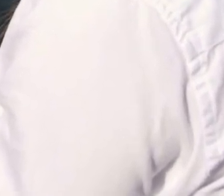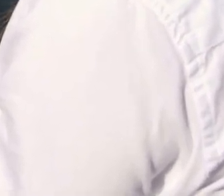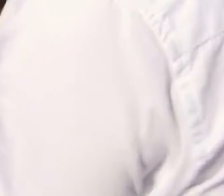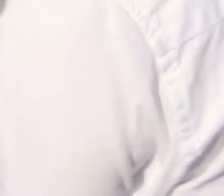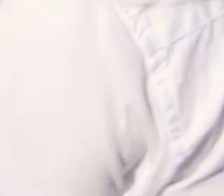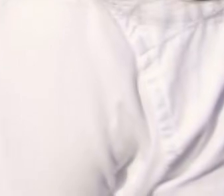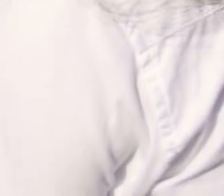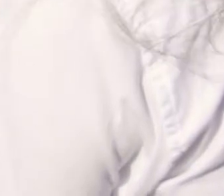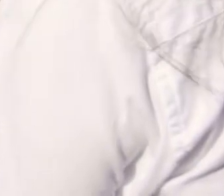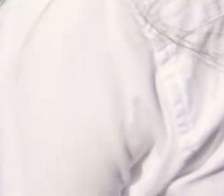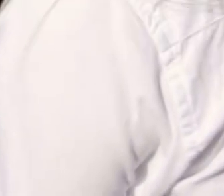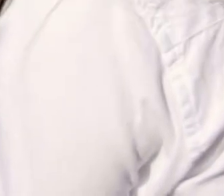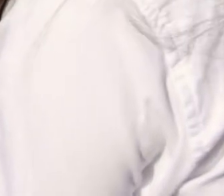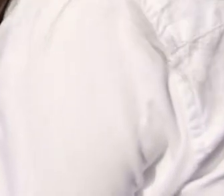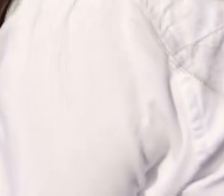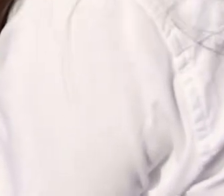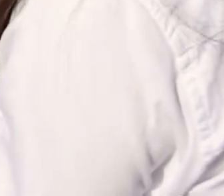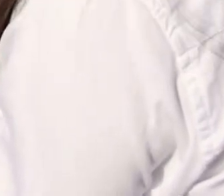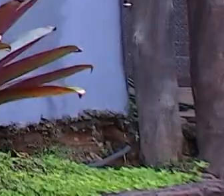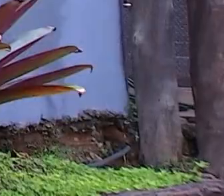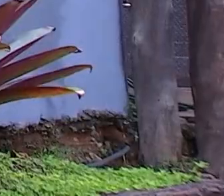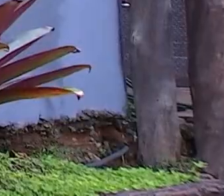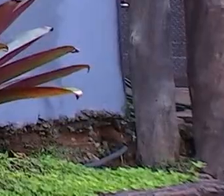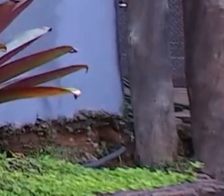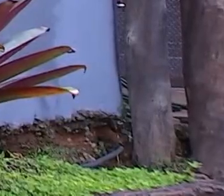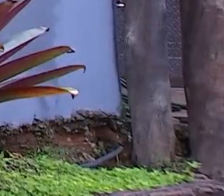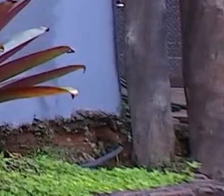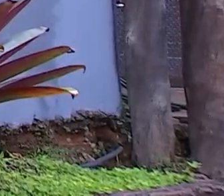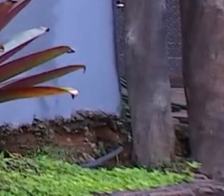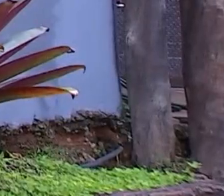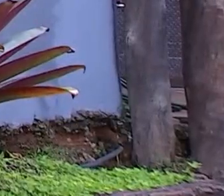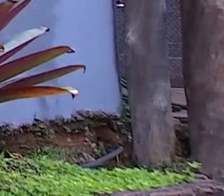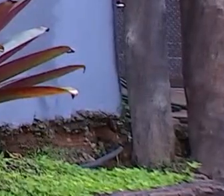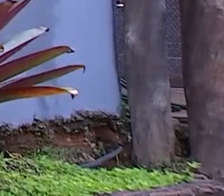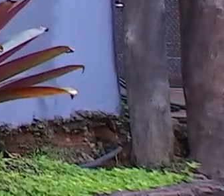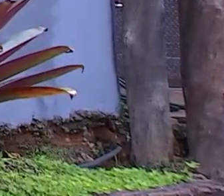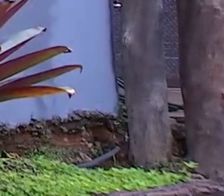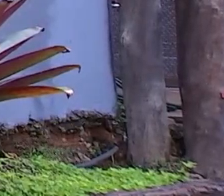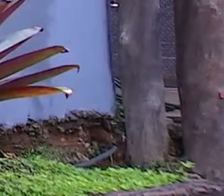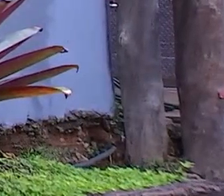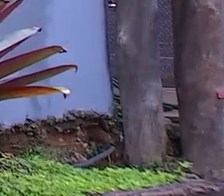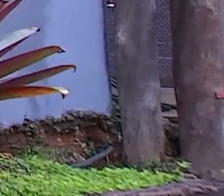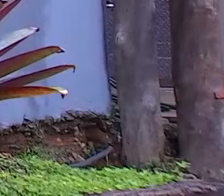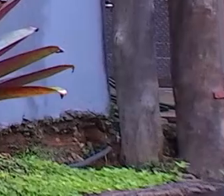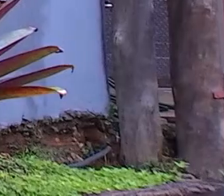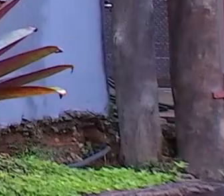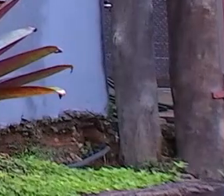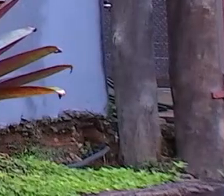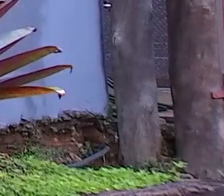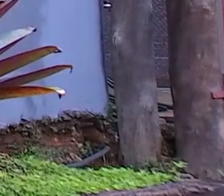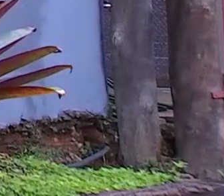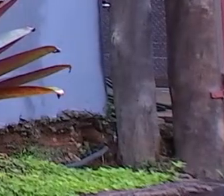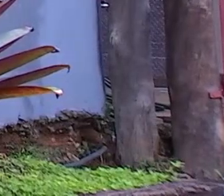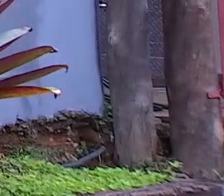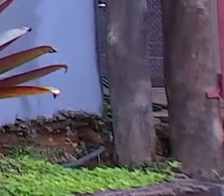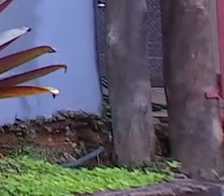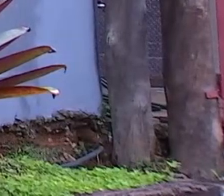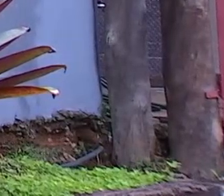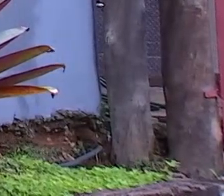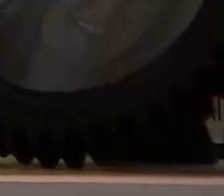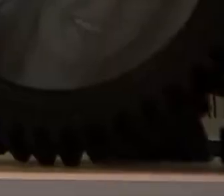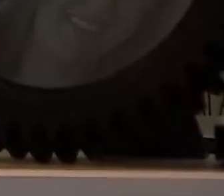acho isso muito legal, eu vejo muito menos preconceito nesse sentido. Para você ter uma ideia, hoje